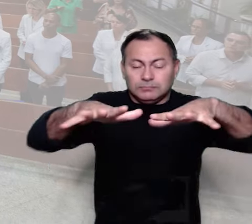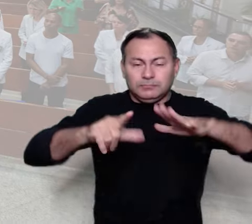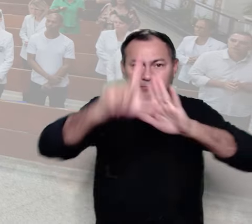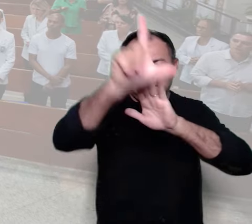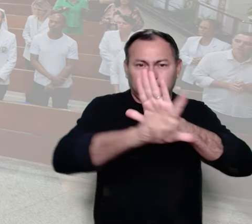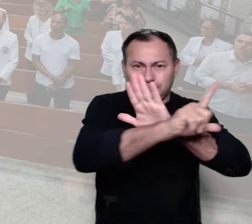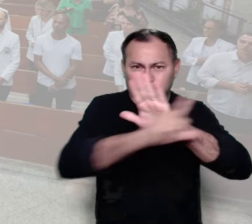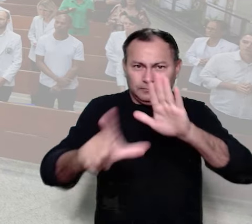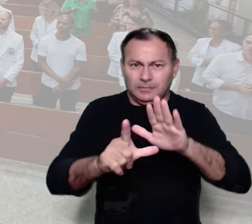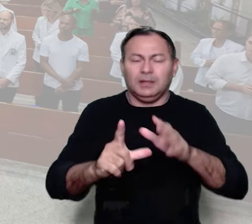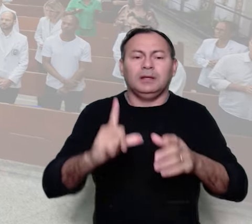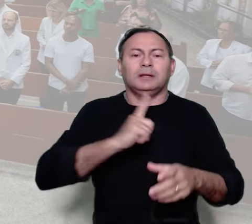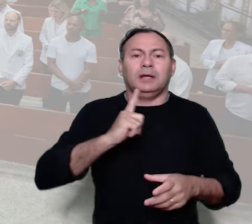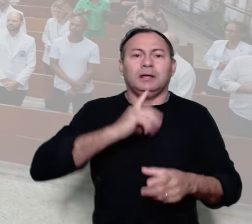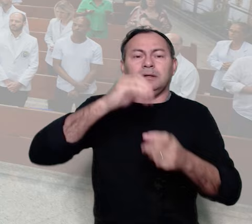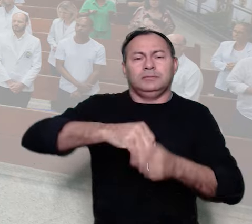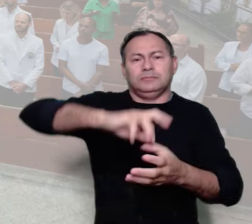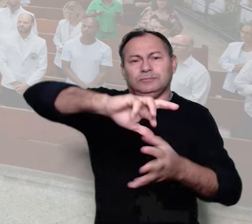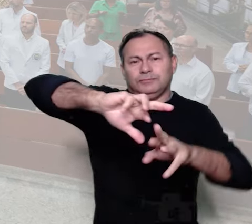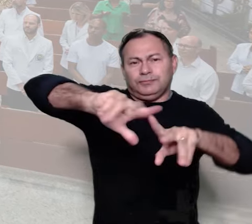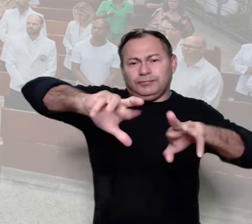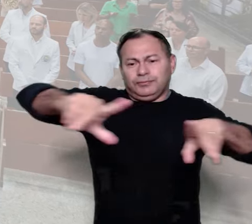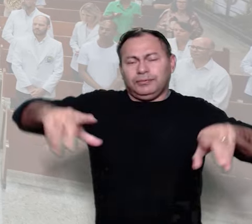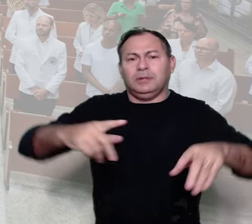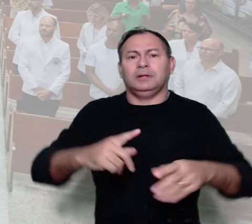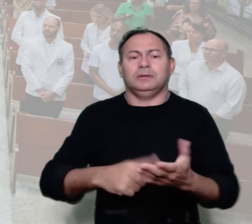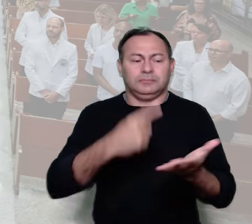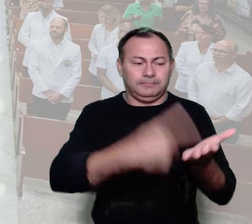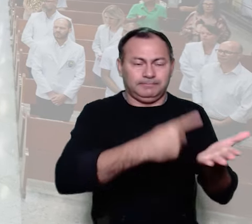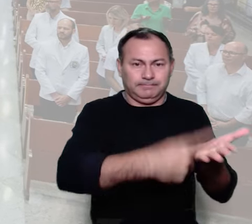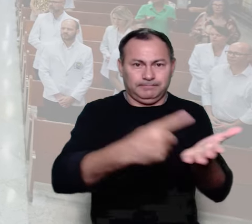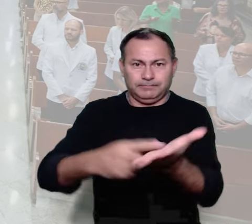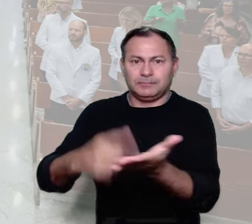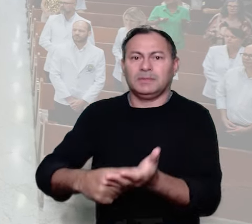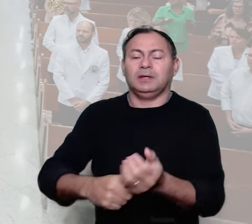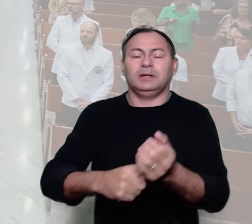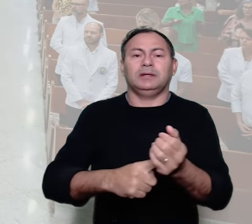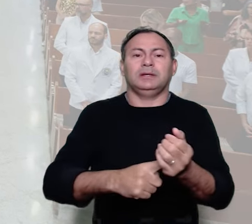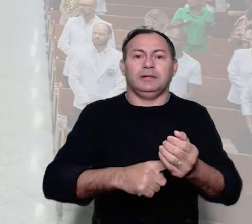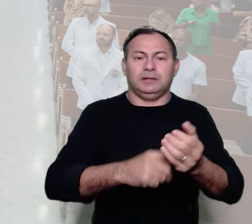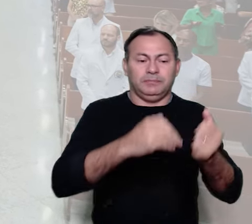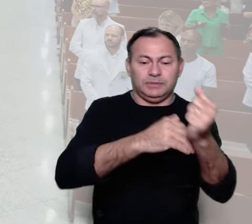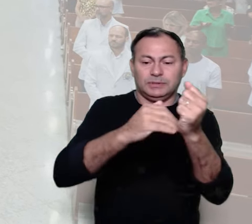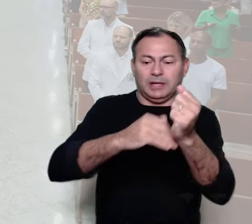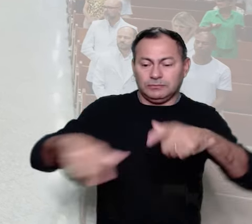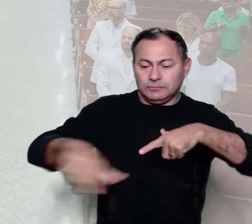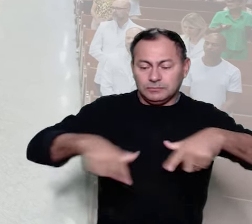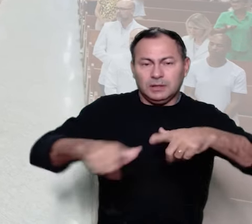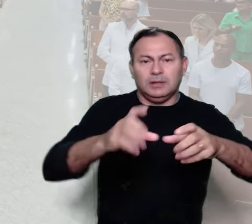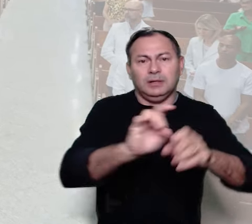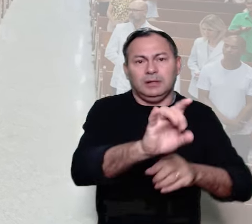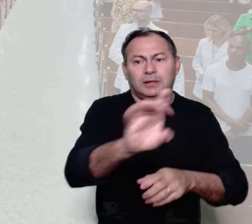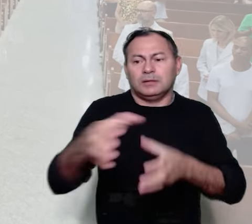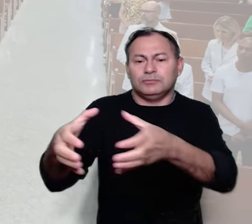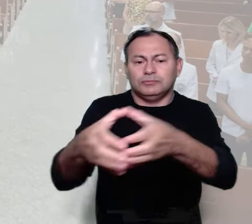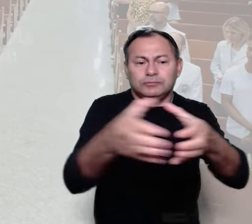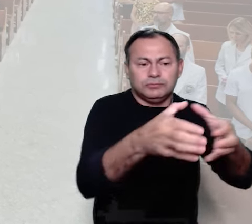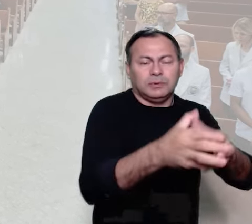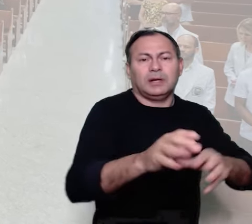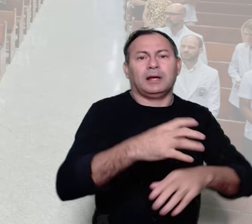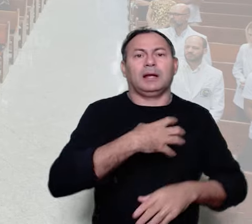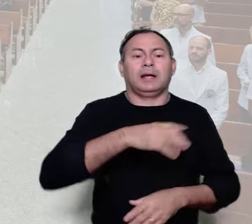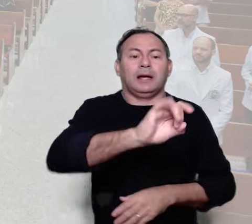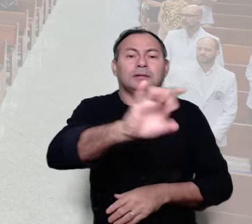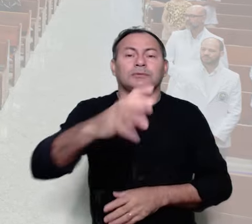assembleia litúrgica é composta de várias funções e ministérios, cada um com sua